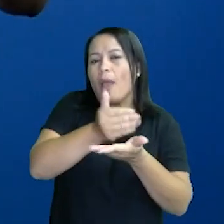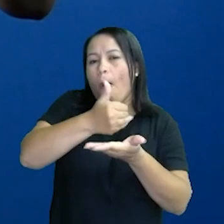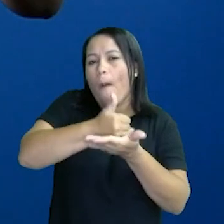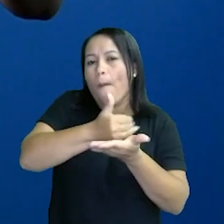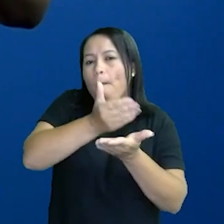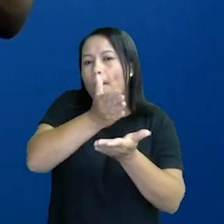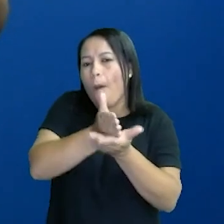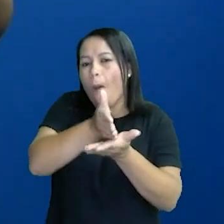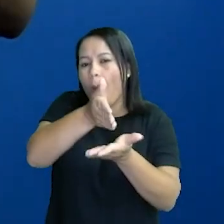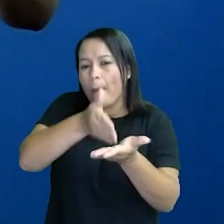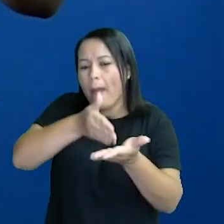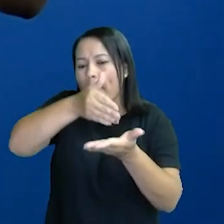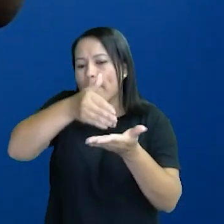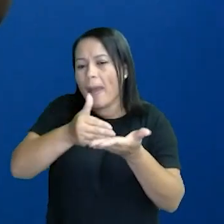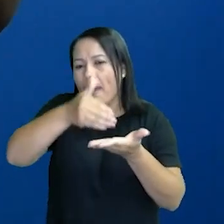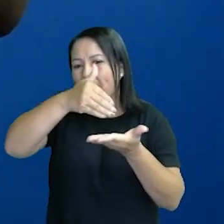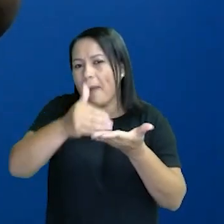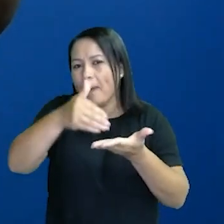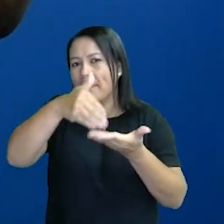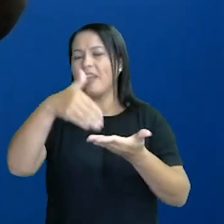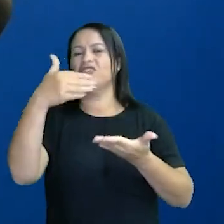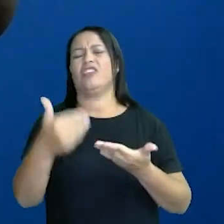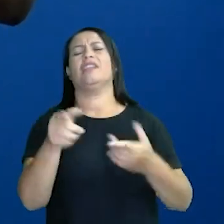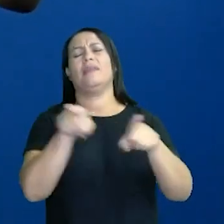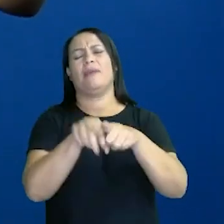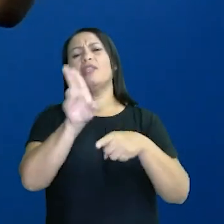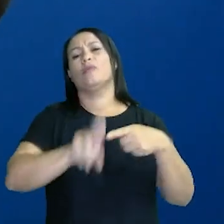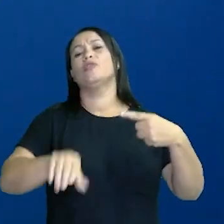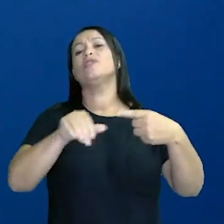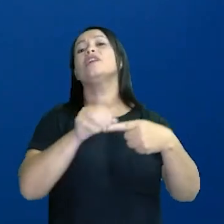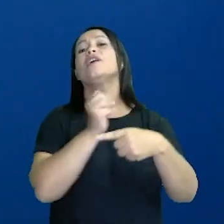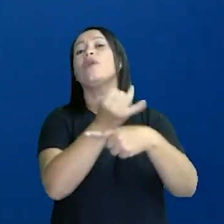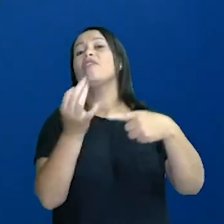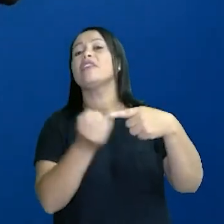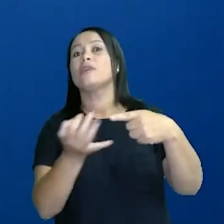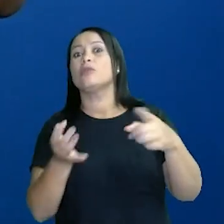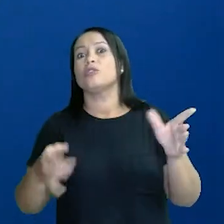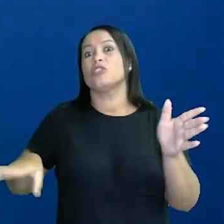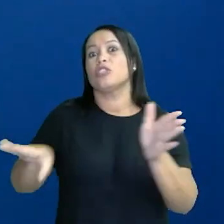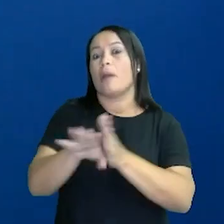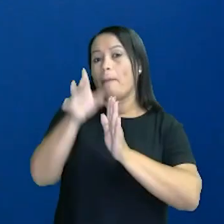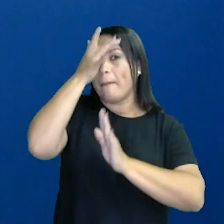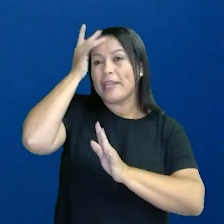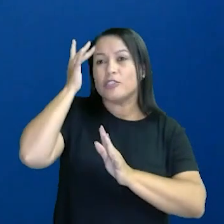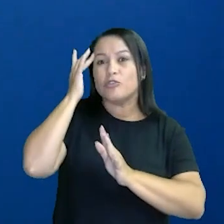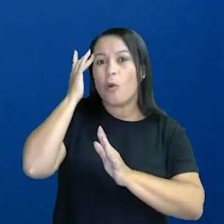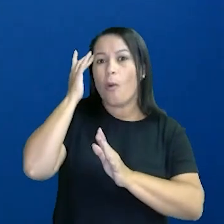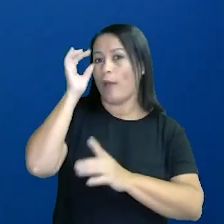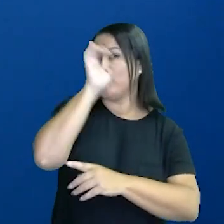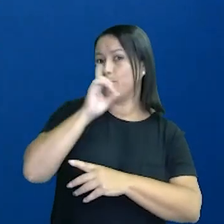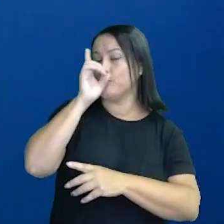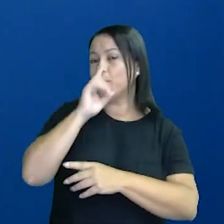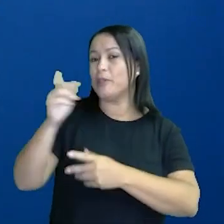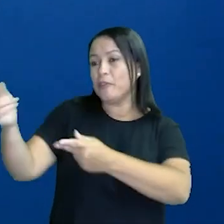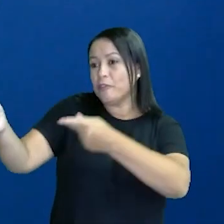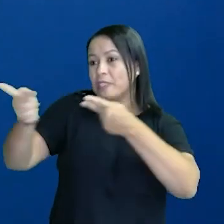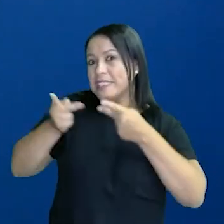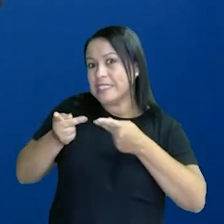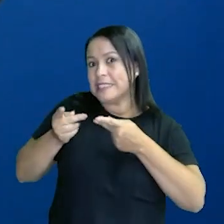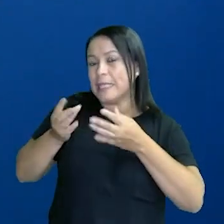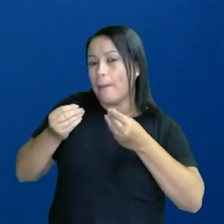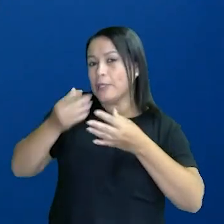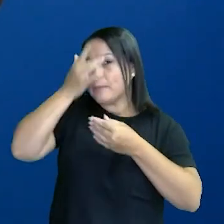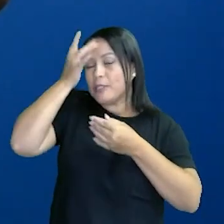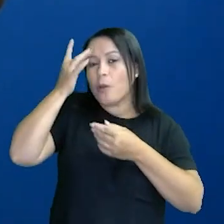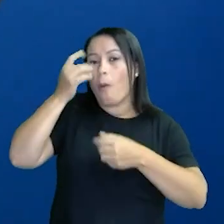gente parte em fatias iguais, ou seja, já estamos usando a fração. E quando chega mais gente em casa, chegou uma visita, dia de domingo, e o bolo tá lá, chegou muita